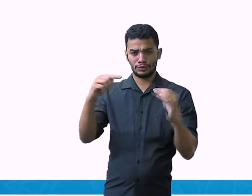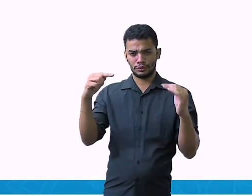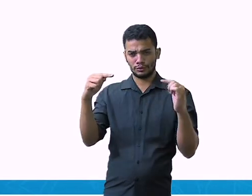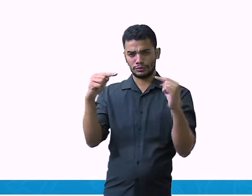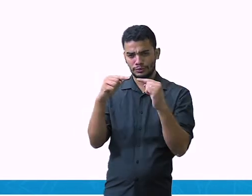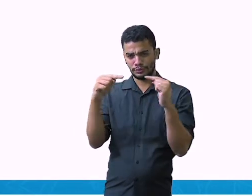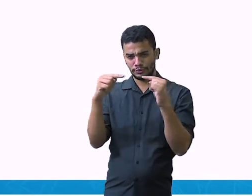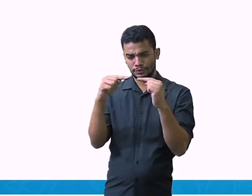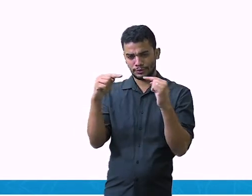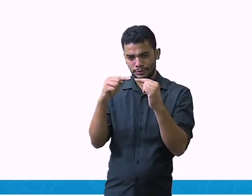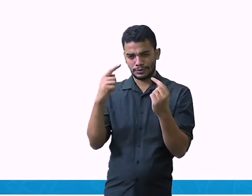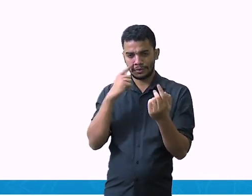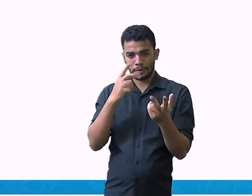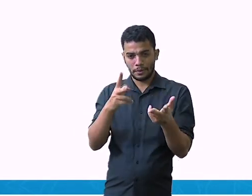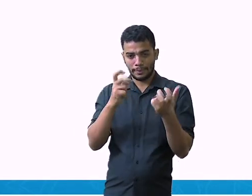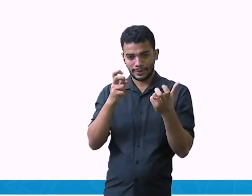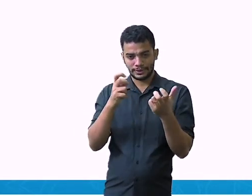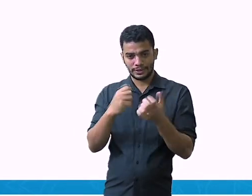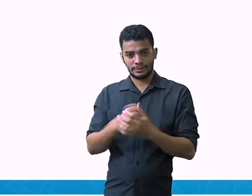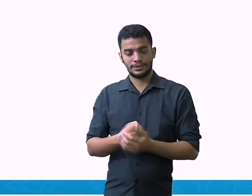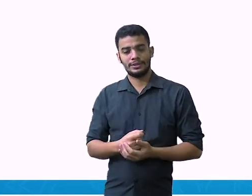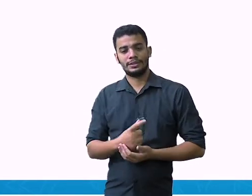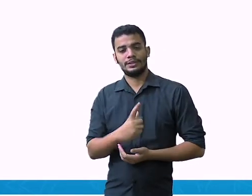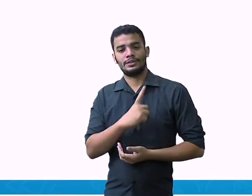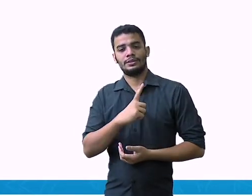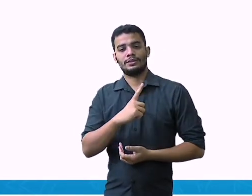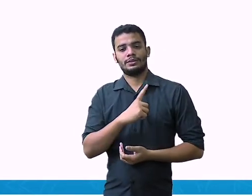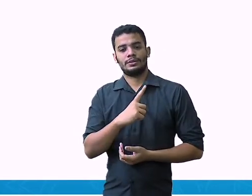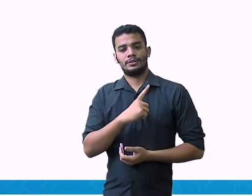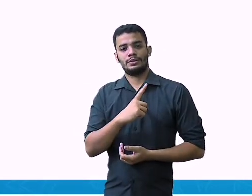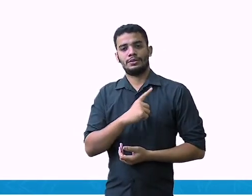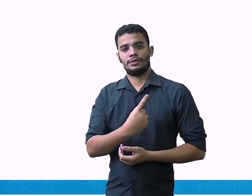1/2, 2/4 e